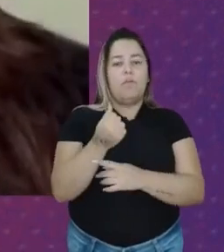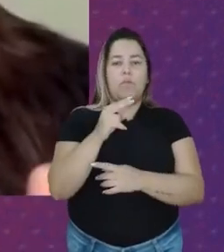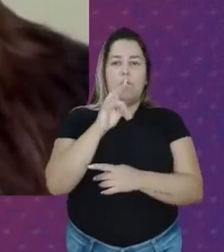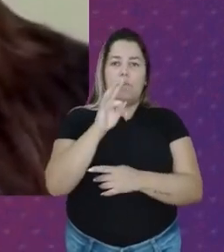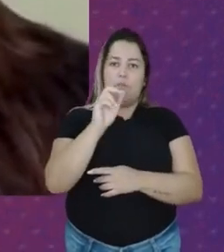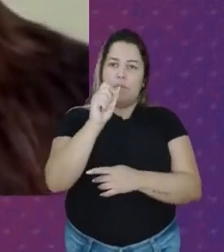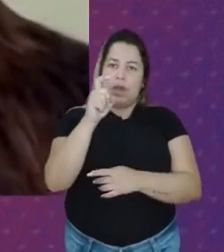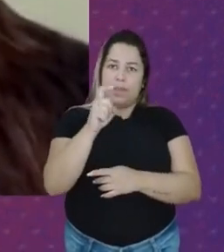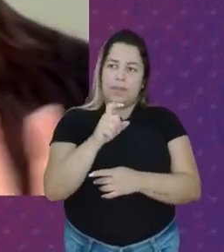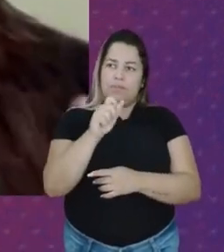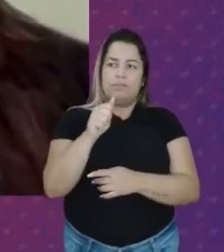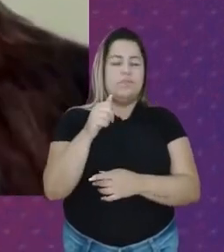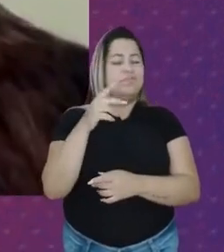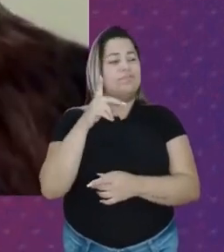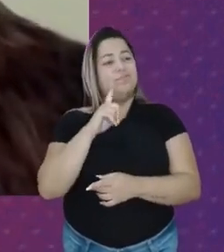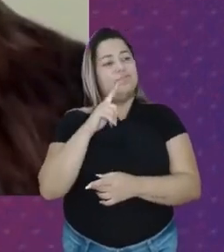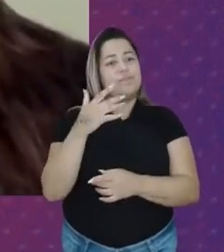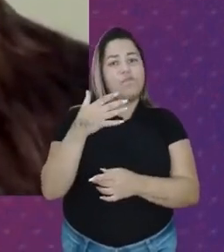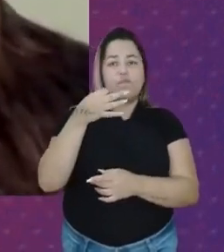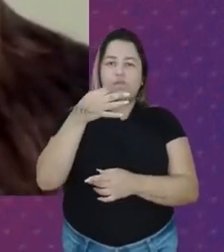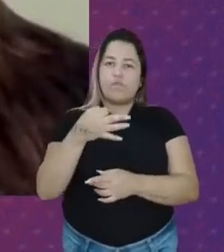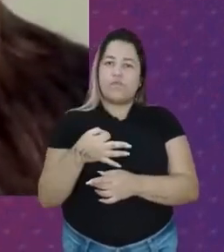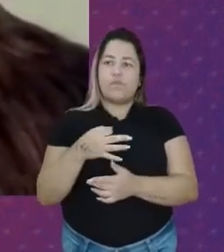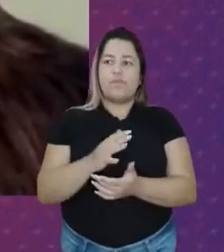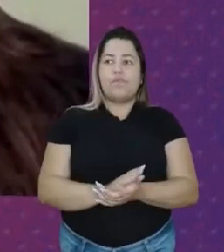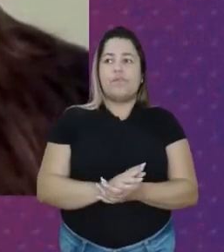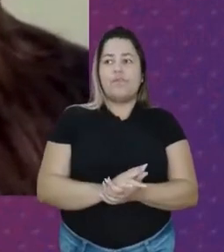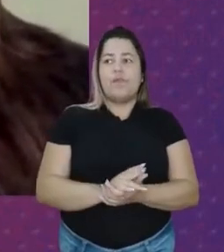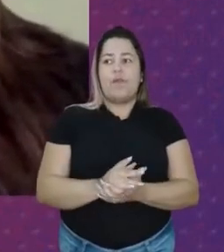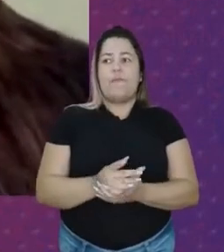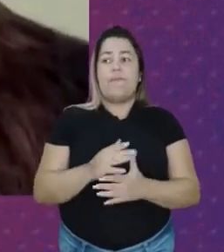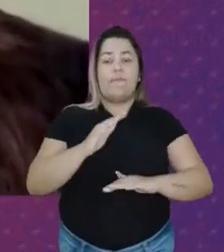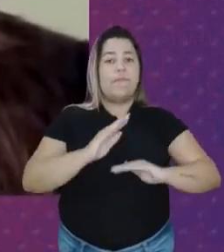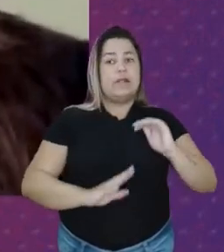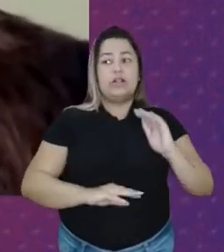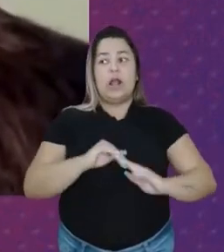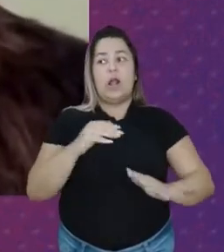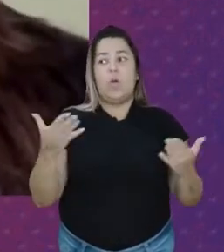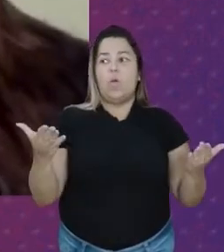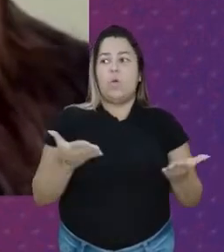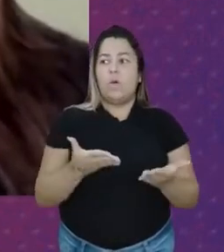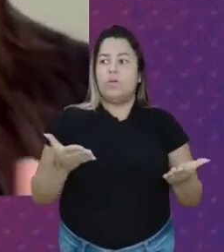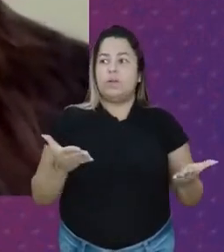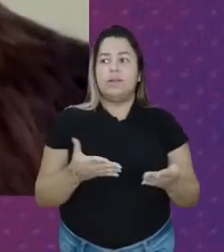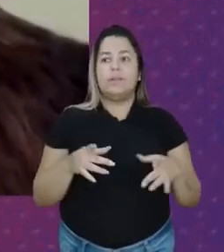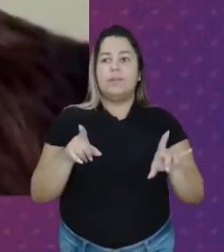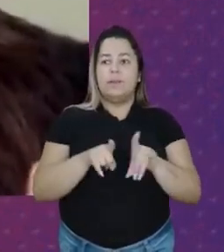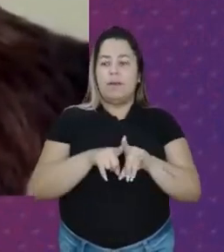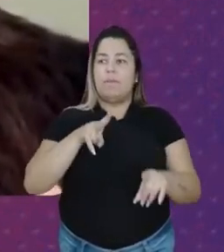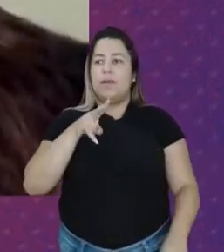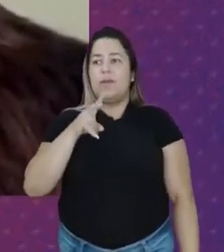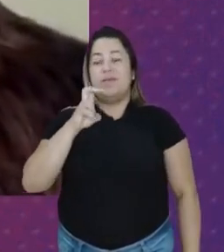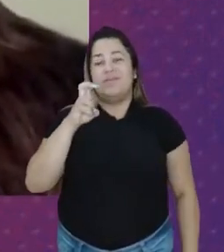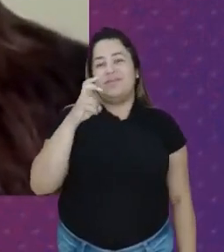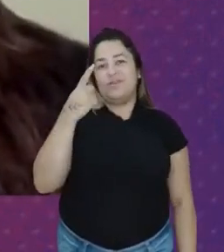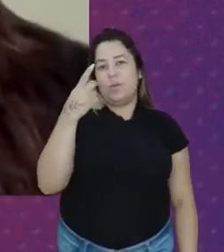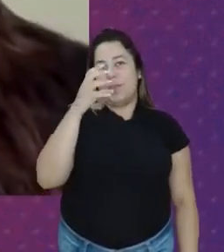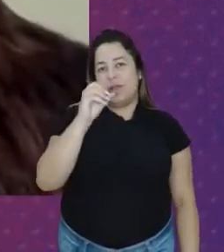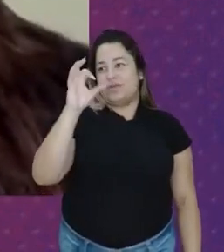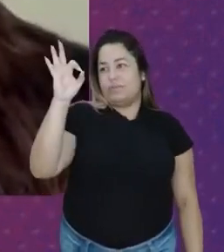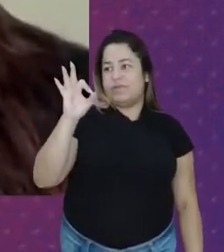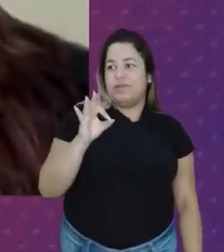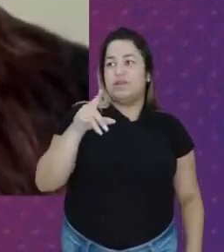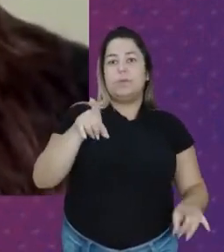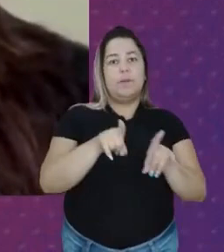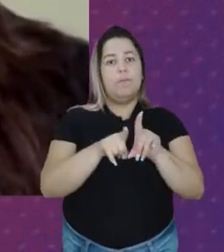varia, eu não tenho muita certeza de quanto está a prática agora, mas varia entre 5% e 10% ali